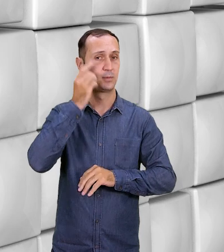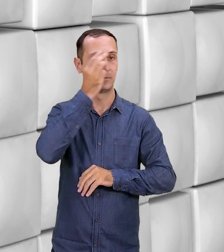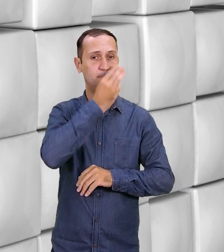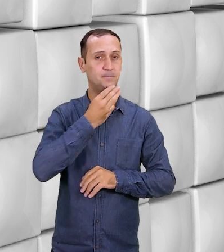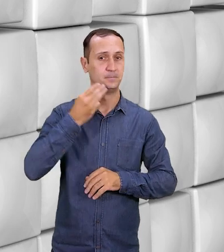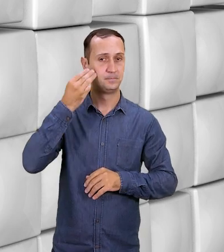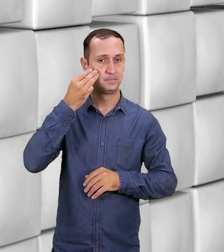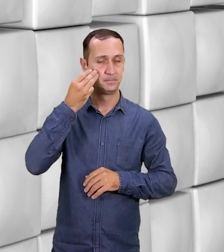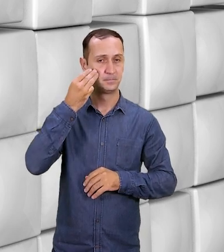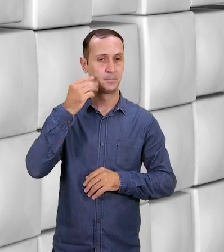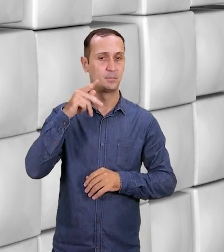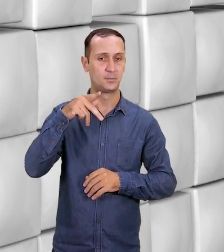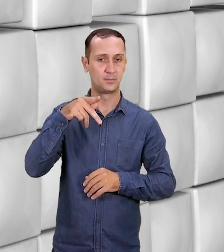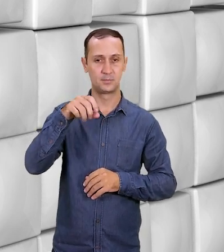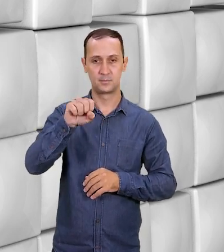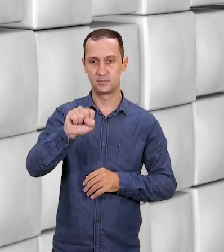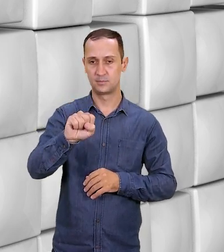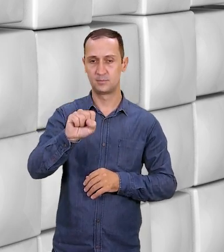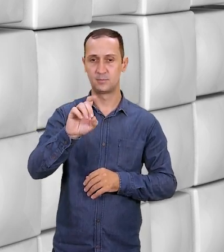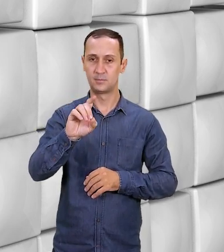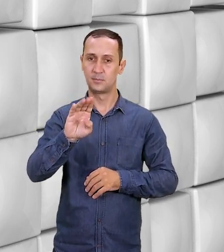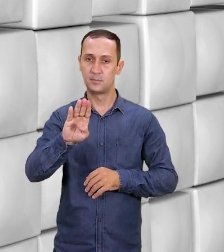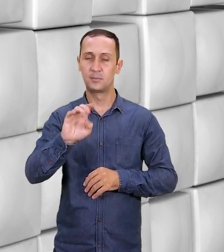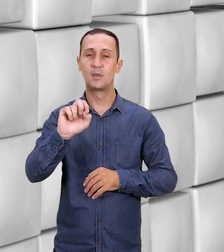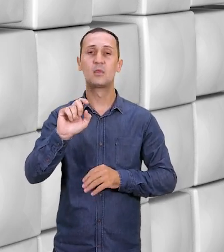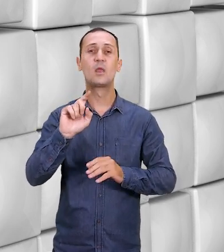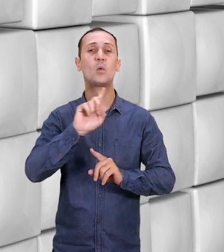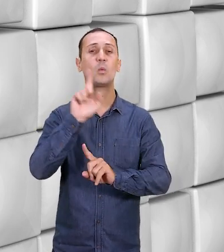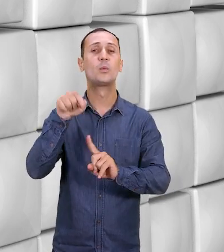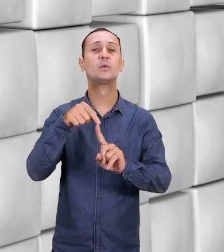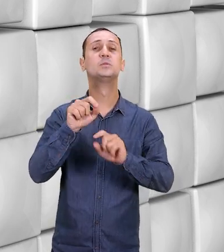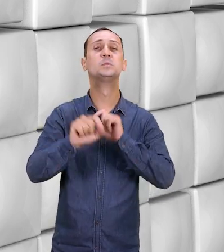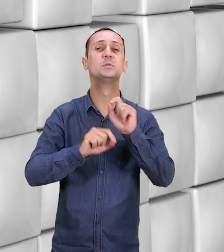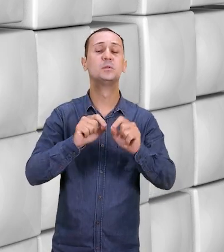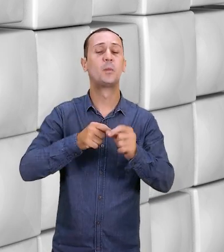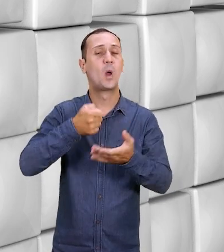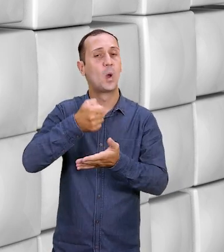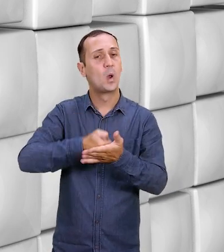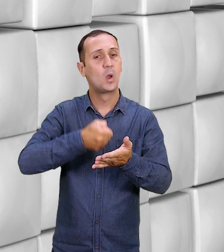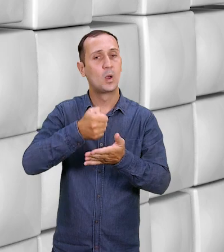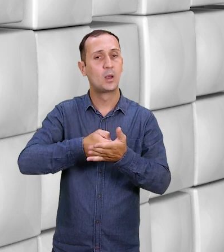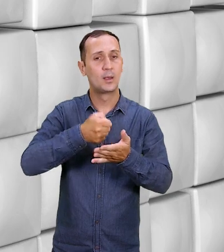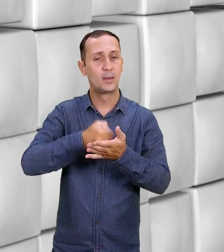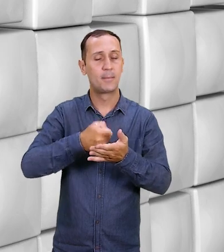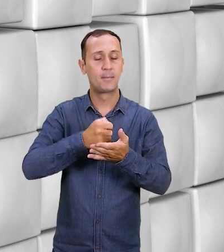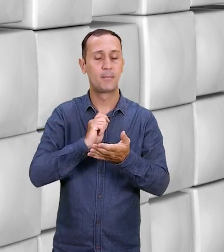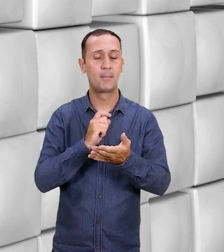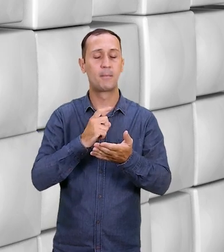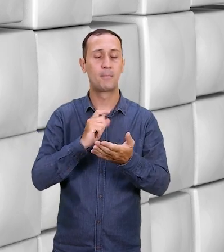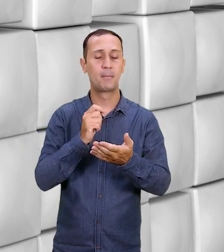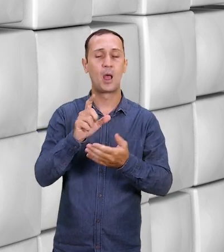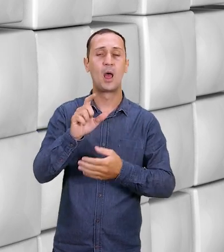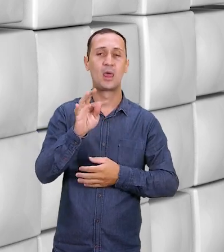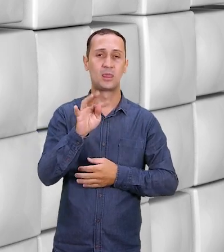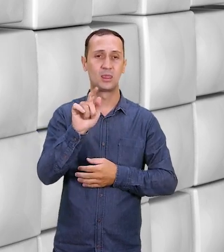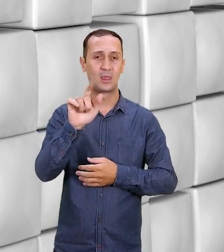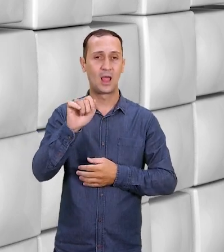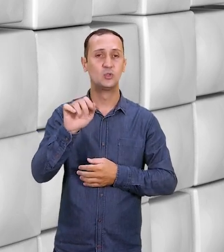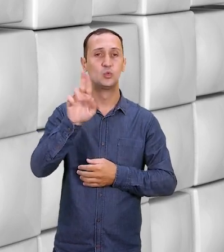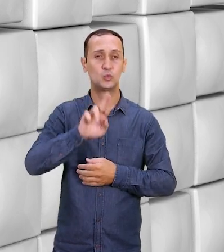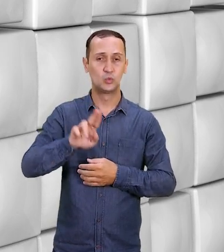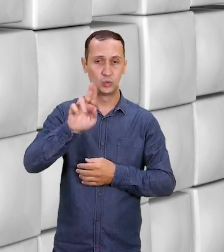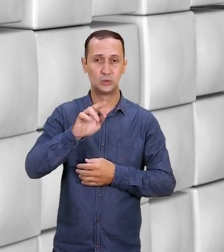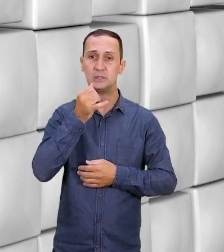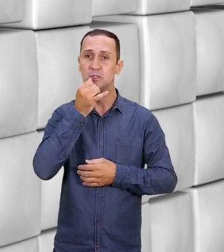deputado Marçal Filho, do PSDB, tem o objetivo de garantir a cobrança separada do